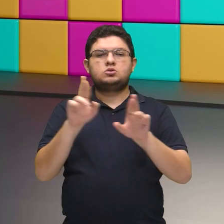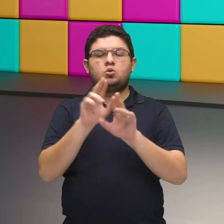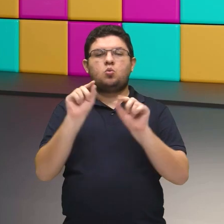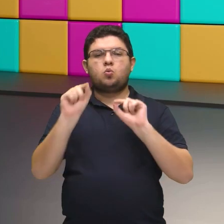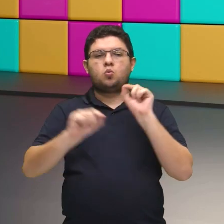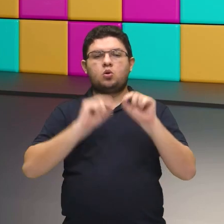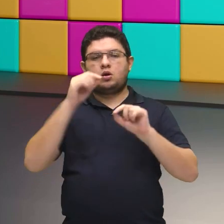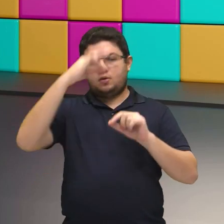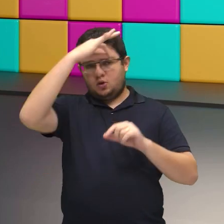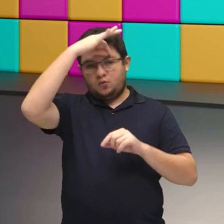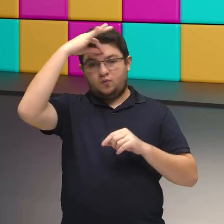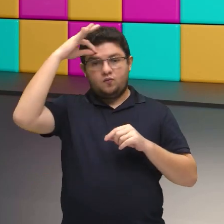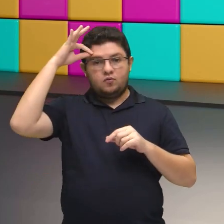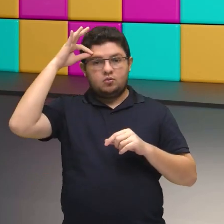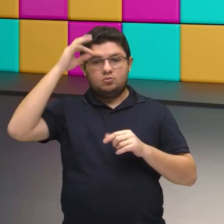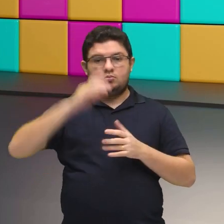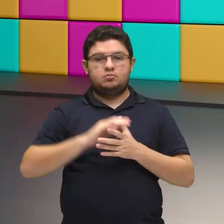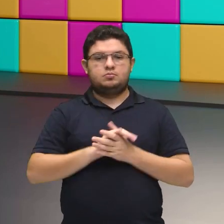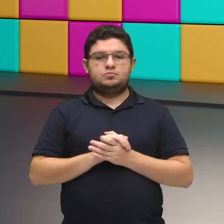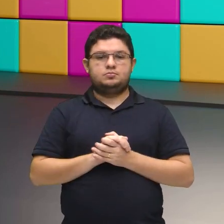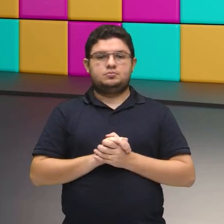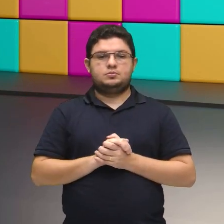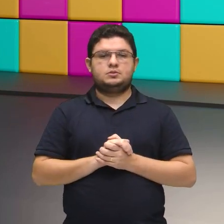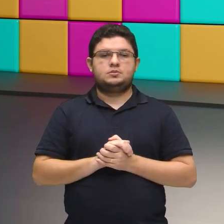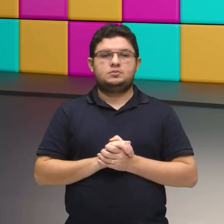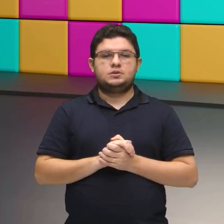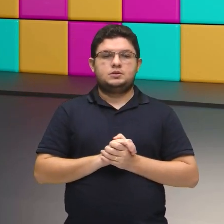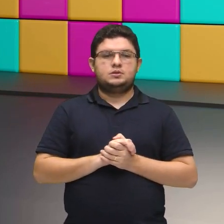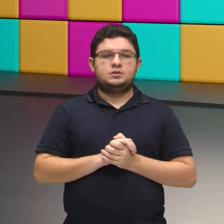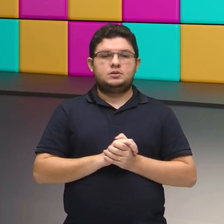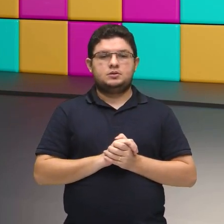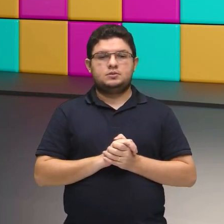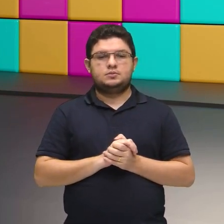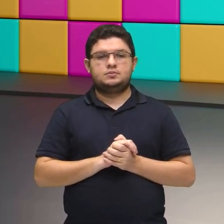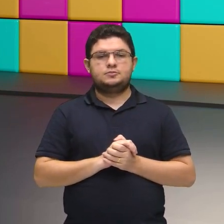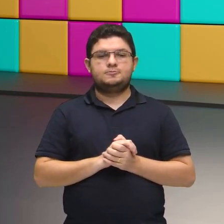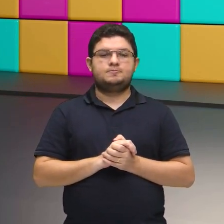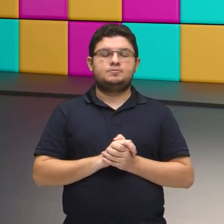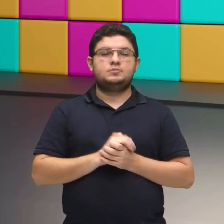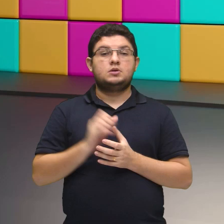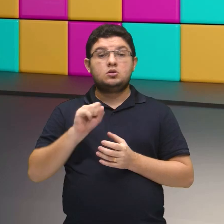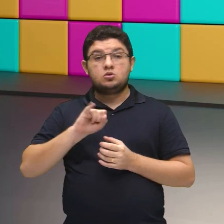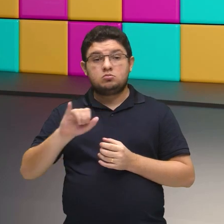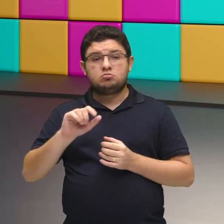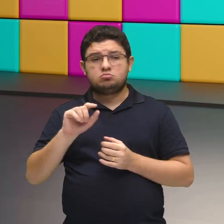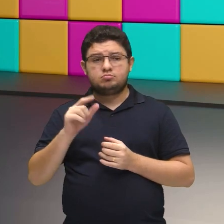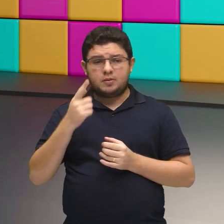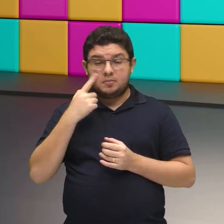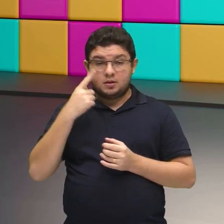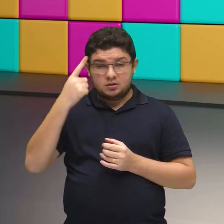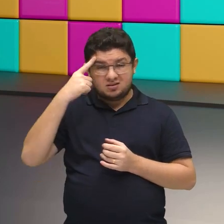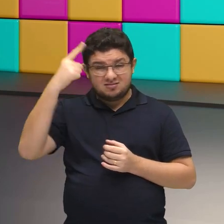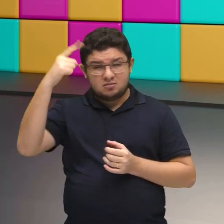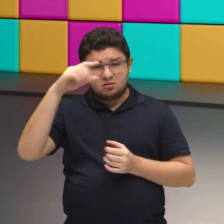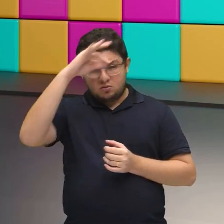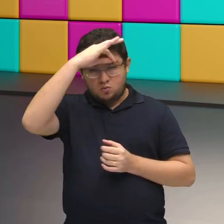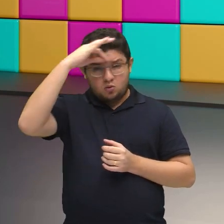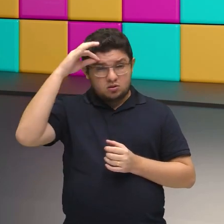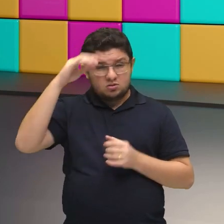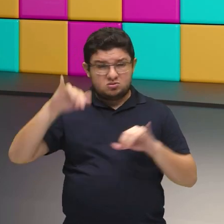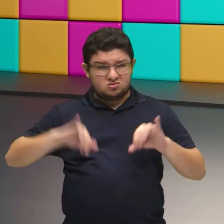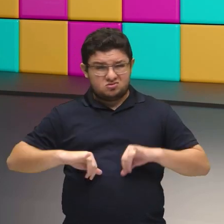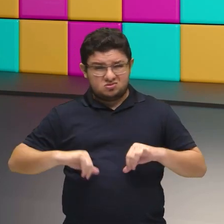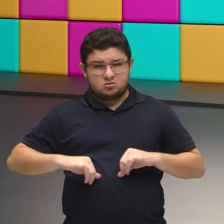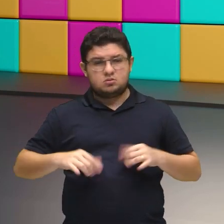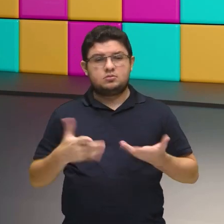vocês. Somente a vítima sofre? Como é que fica a situação da criança que reage com